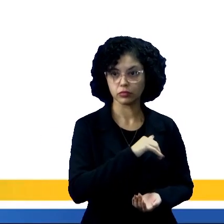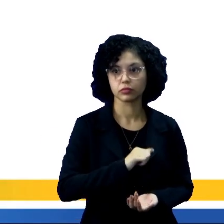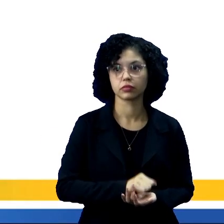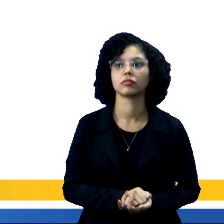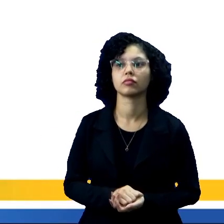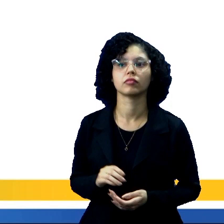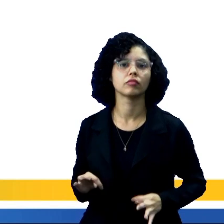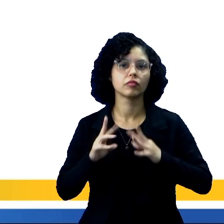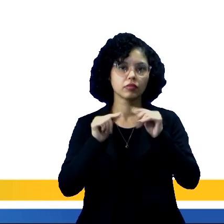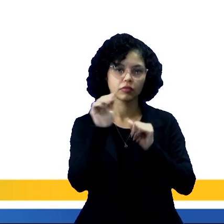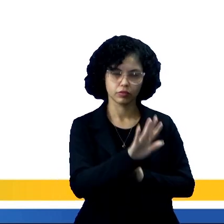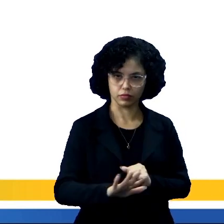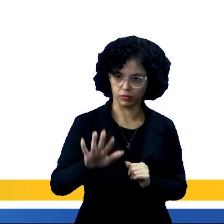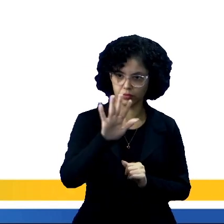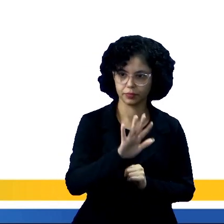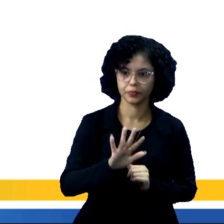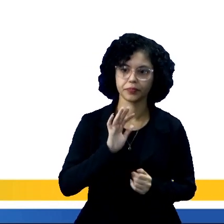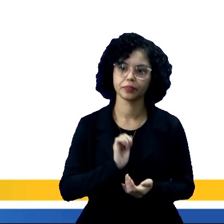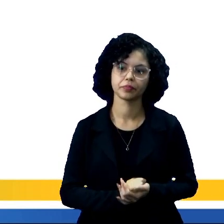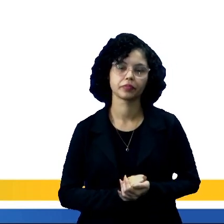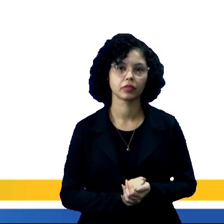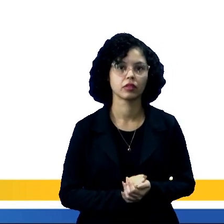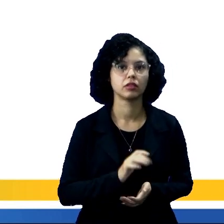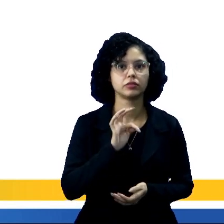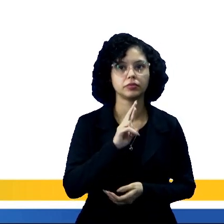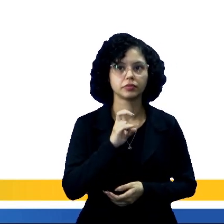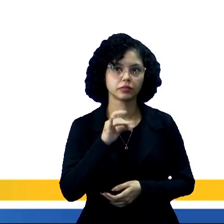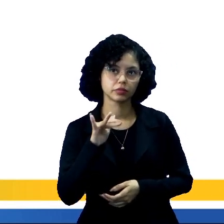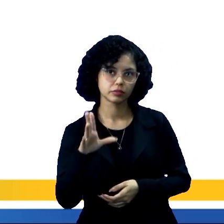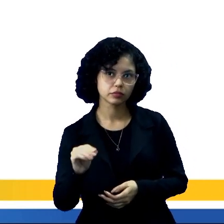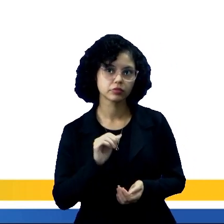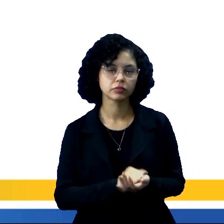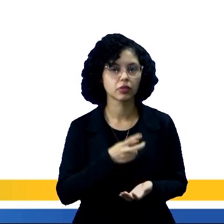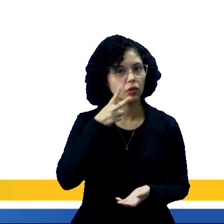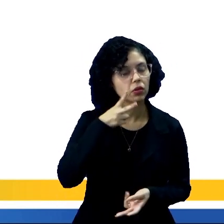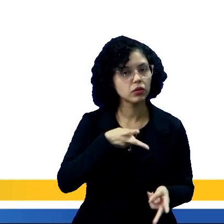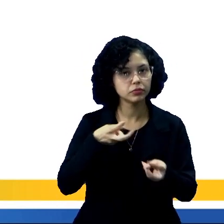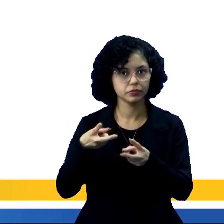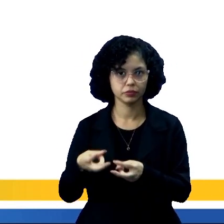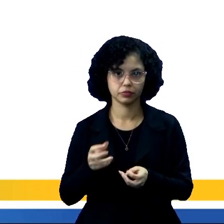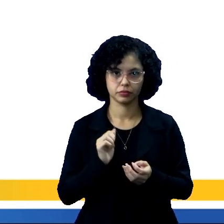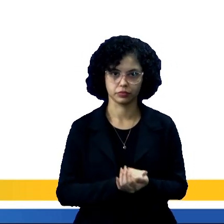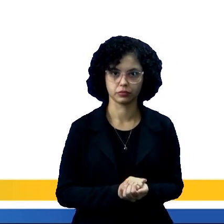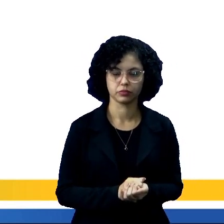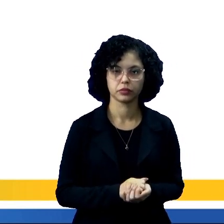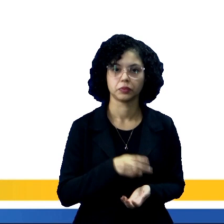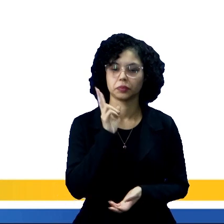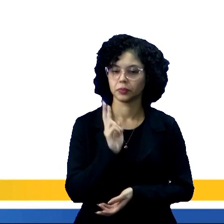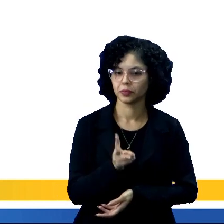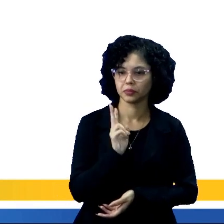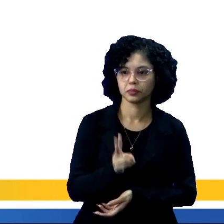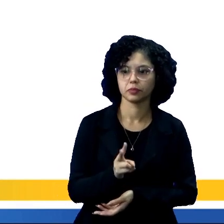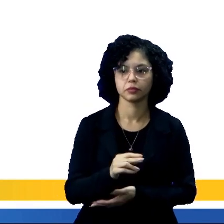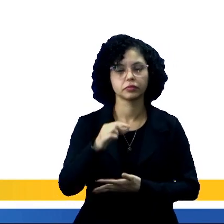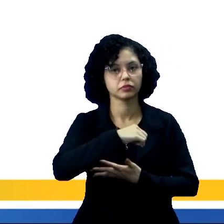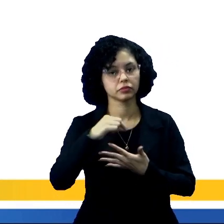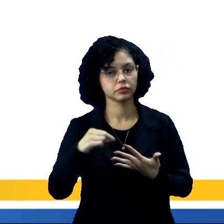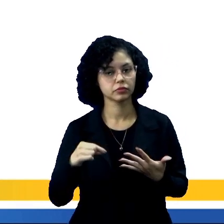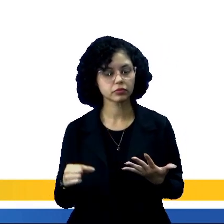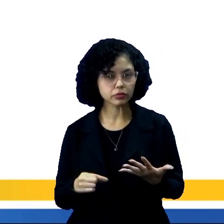Em todas as translações, se observa que um mesmo elemento